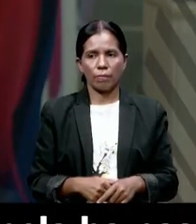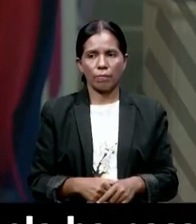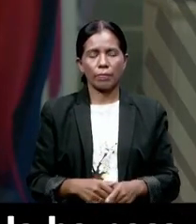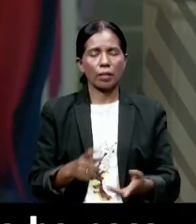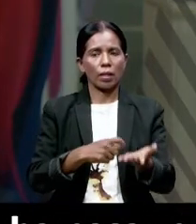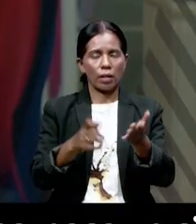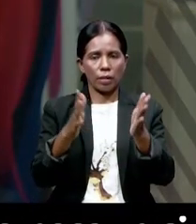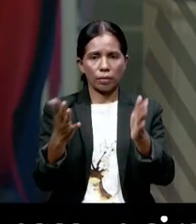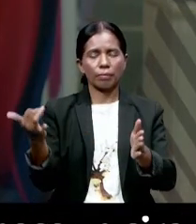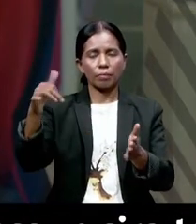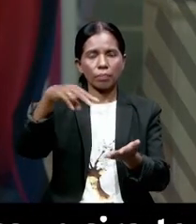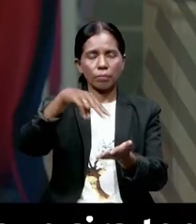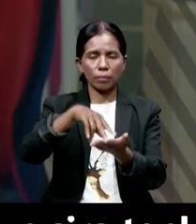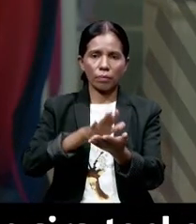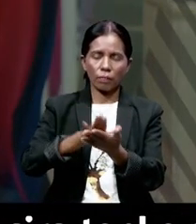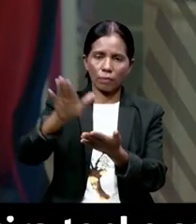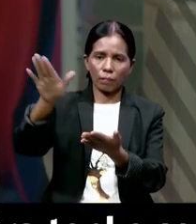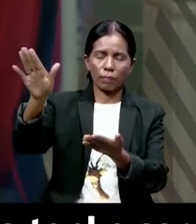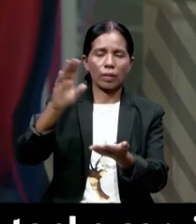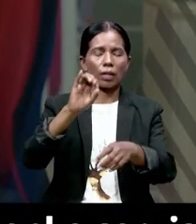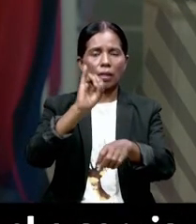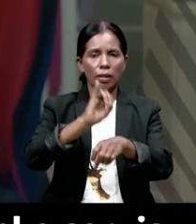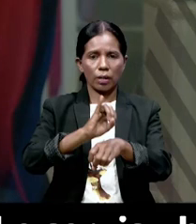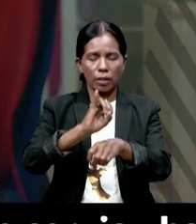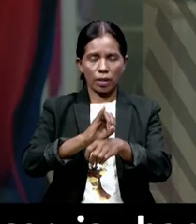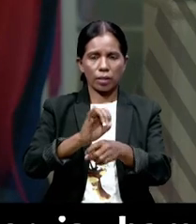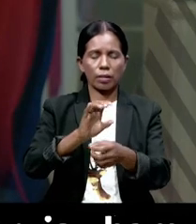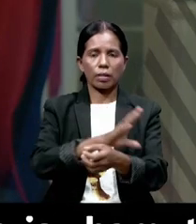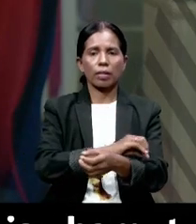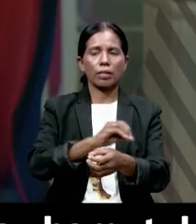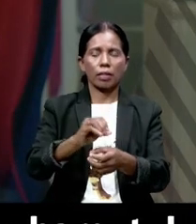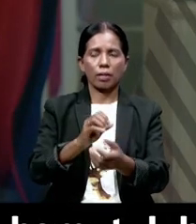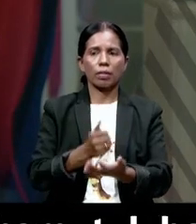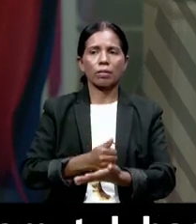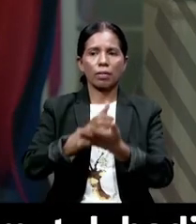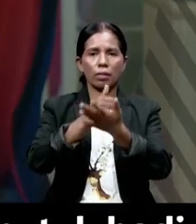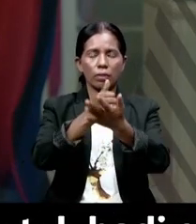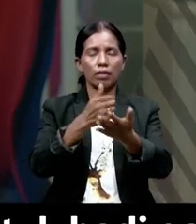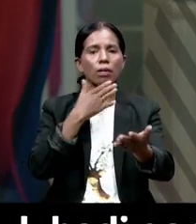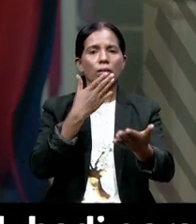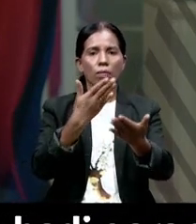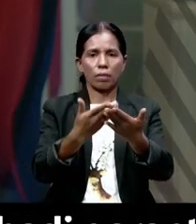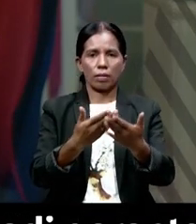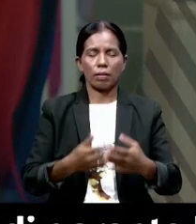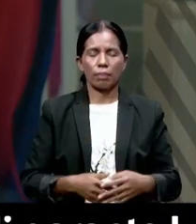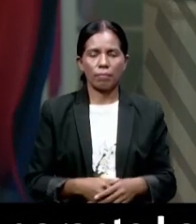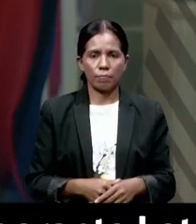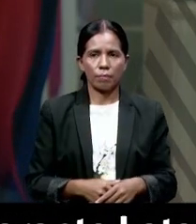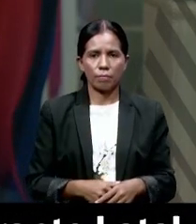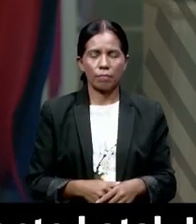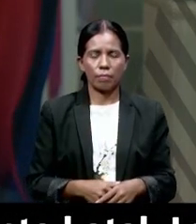técnico se restabelece rampa e a igreja catedral, onde facilita Papa saiba altar rodiak.